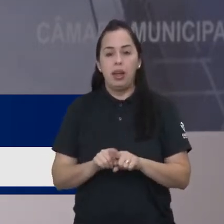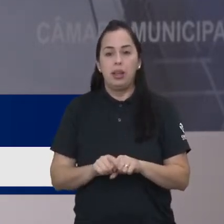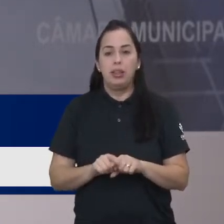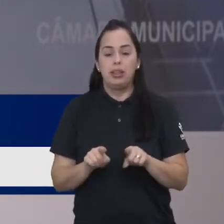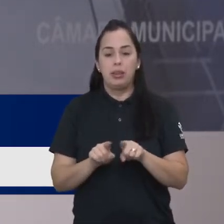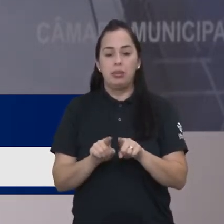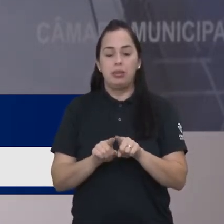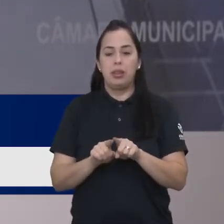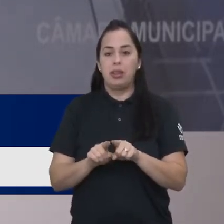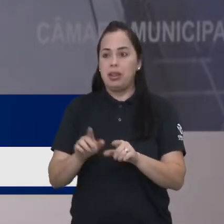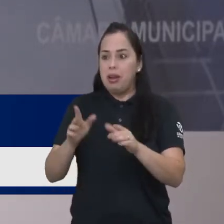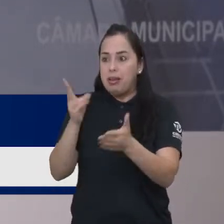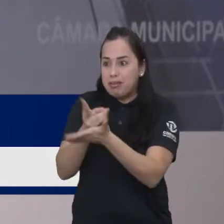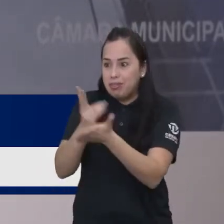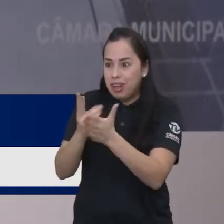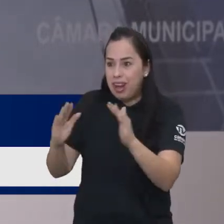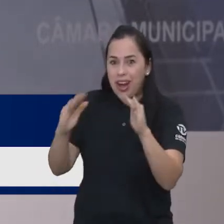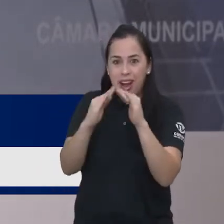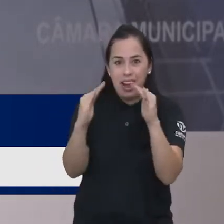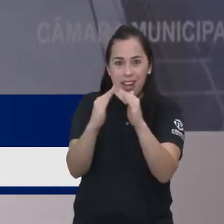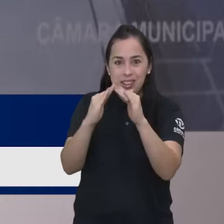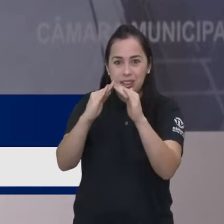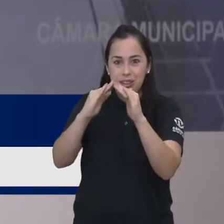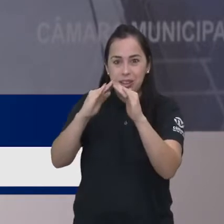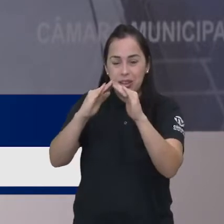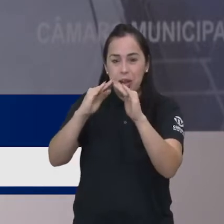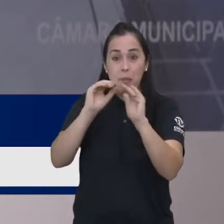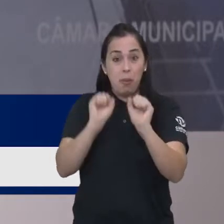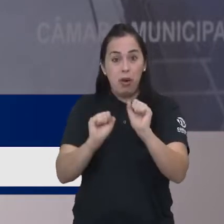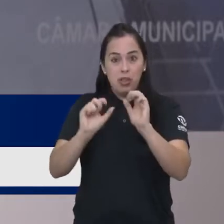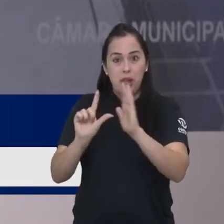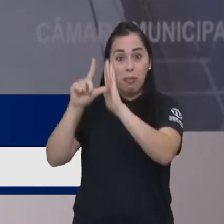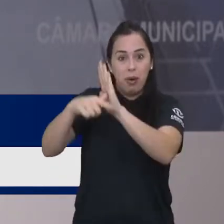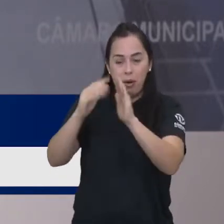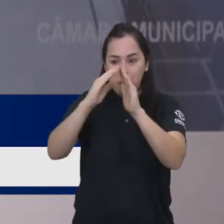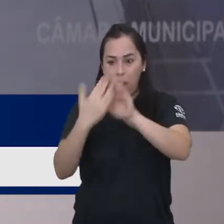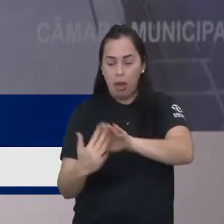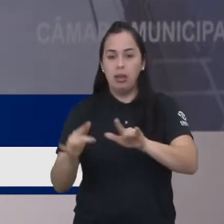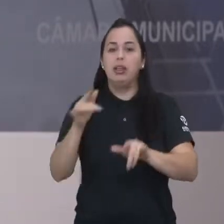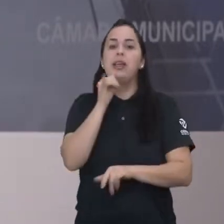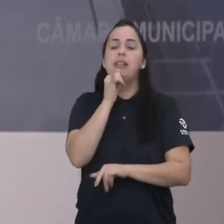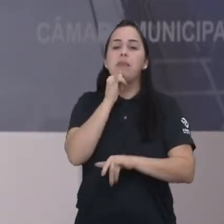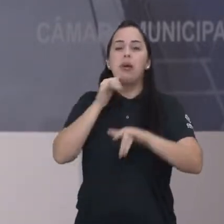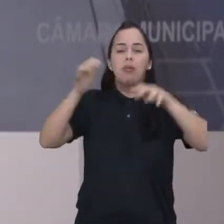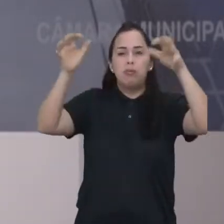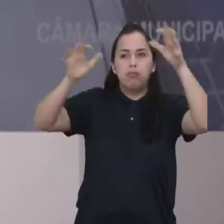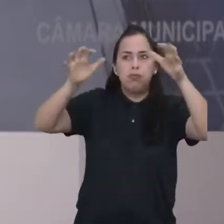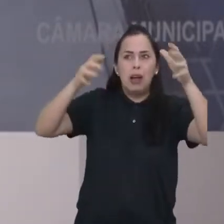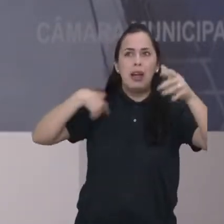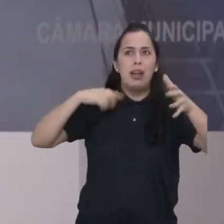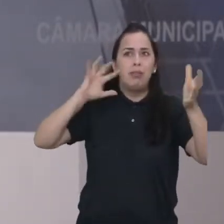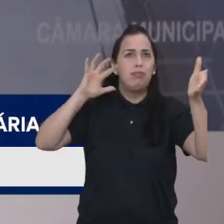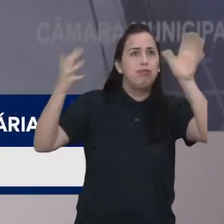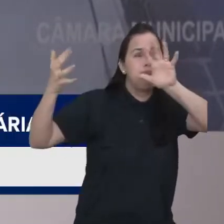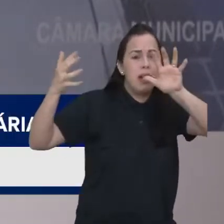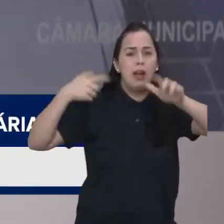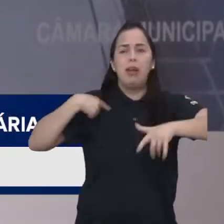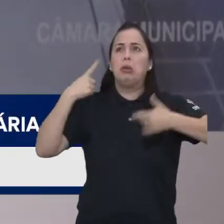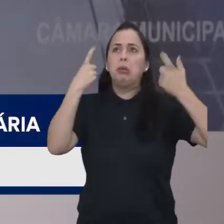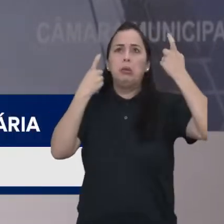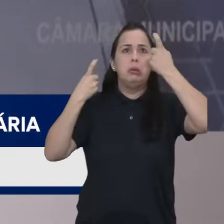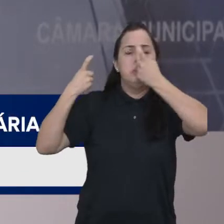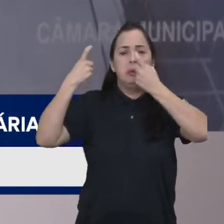de manter alguém em área de risco. Eu falo isso sempre. Quando cai uma chuva, quando o tempo vira, eu já fico muito